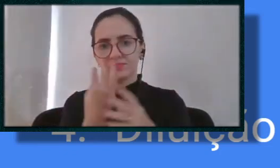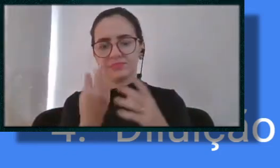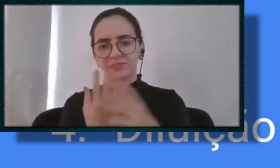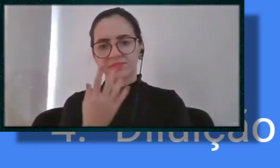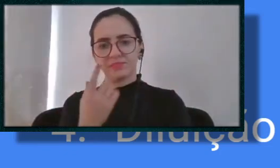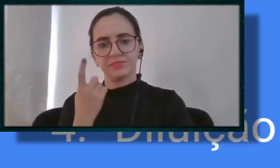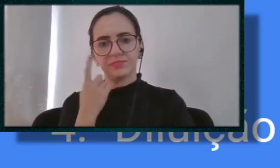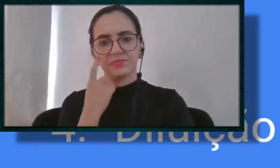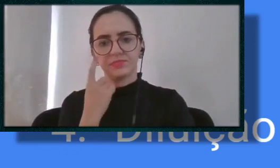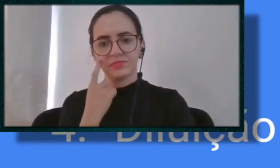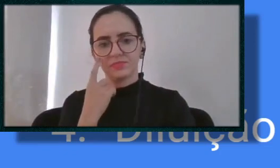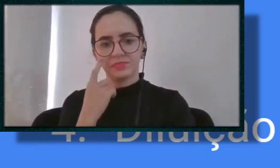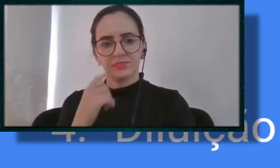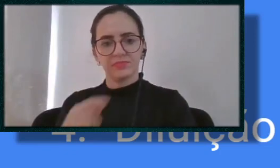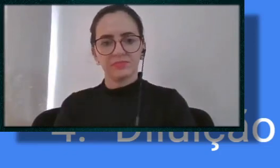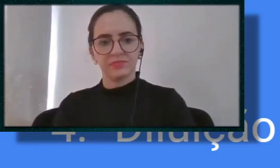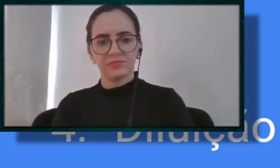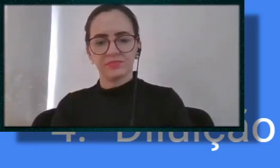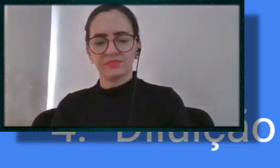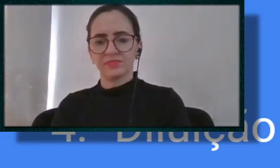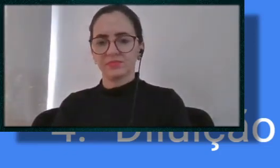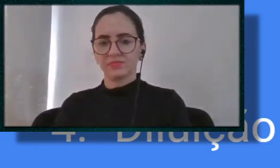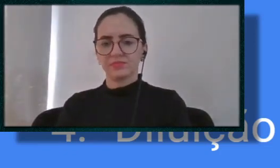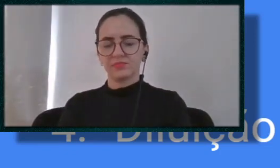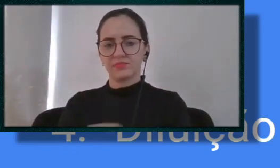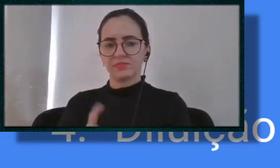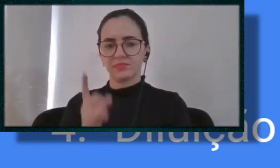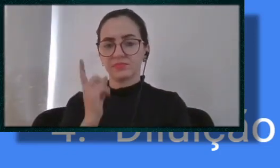ó. Tá vendo esses 1 na frente aqui?